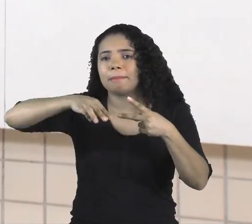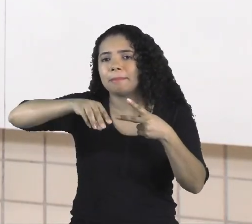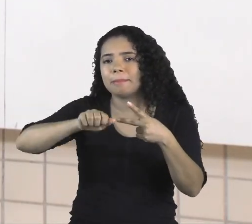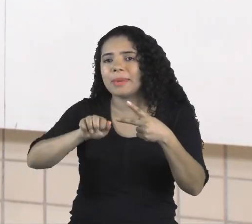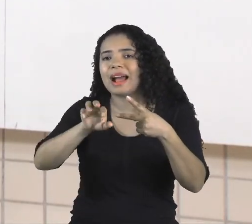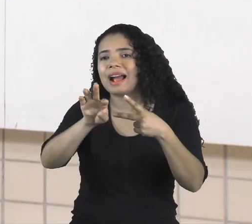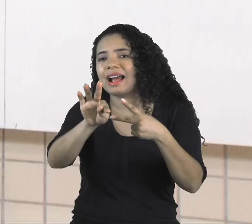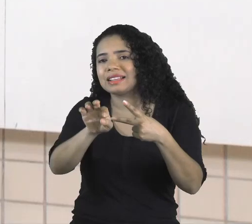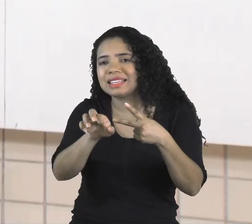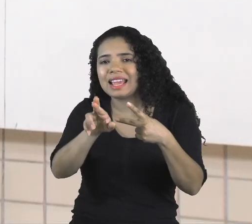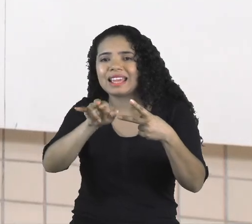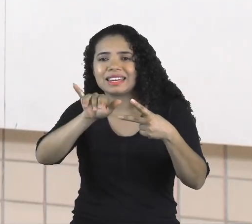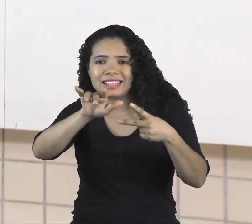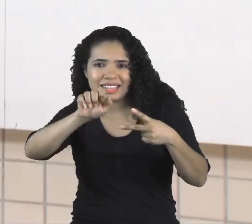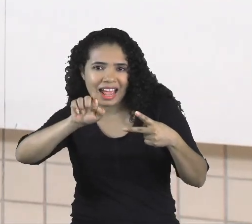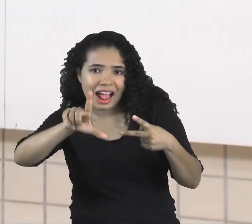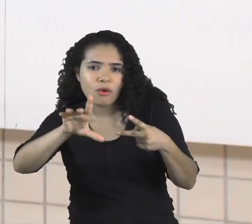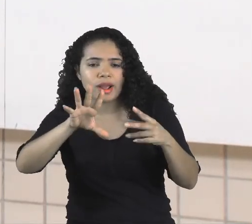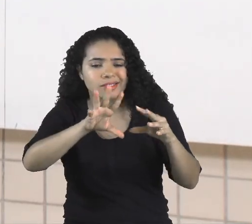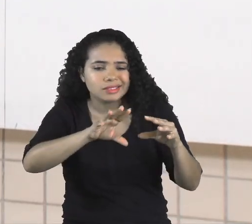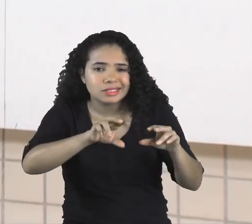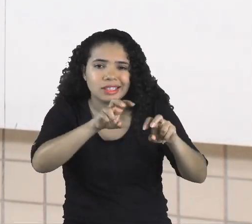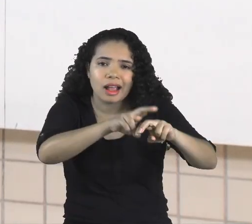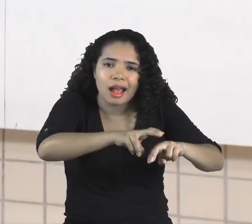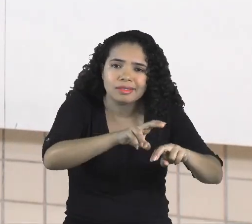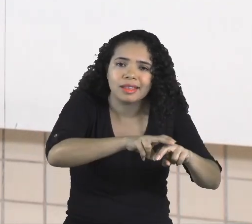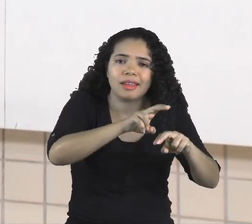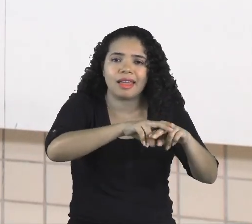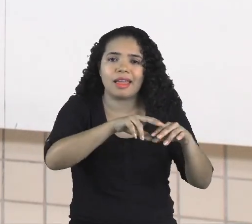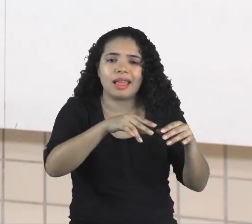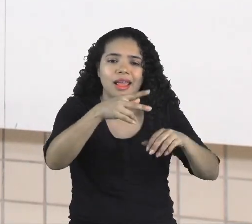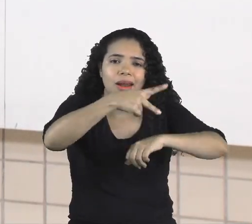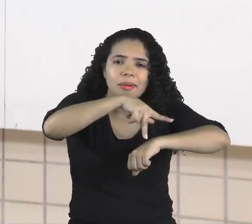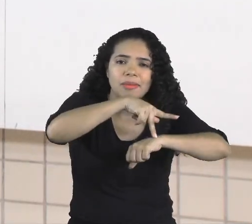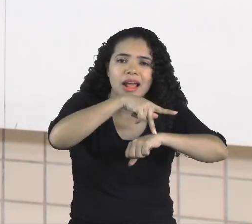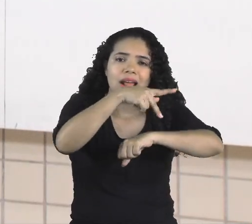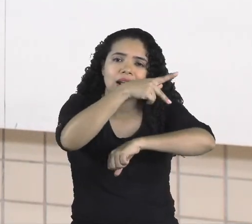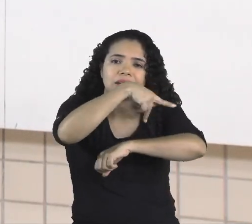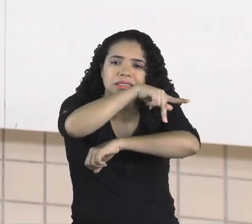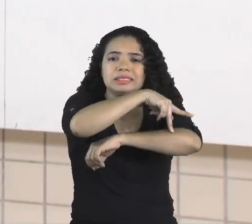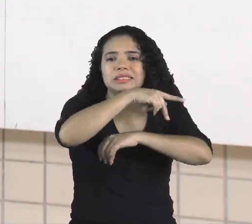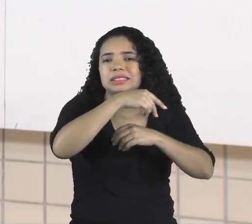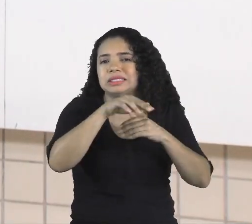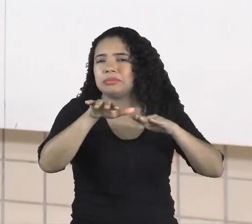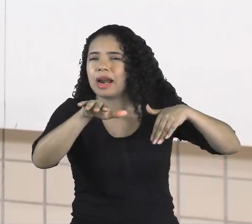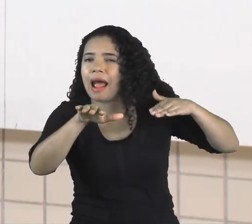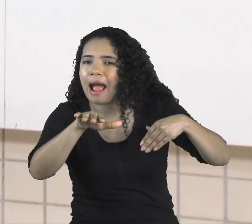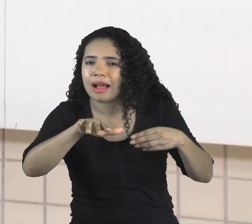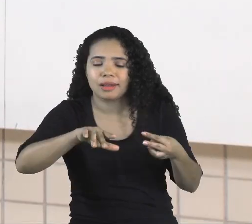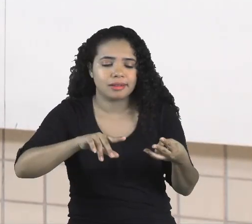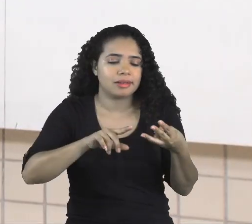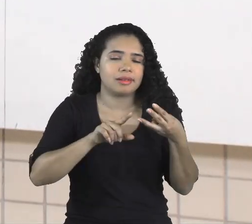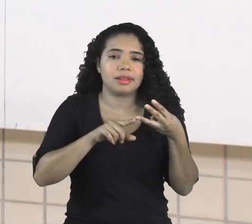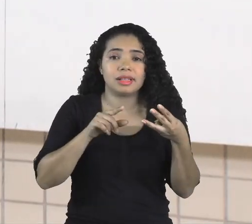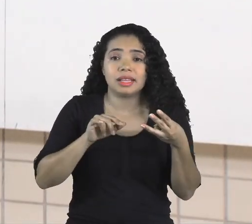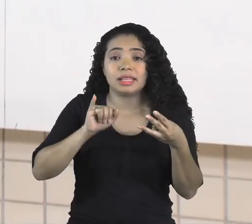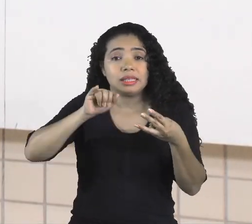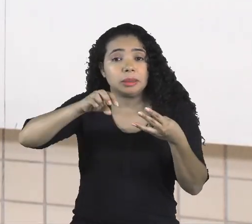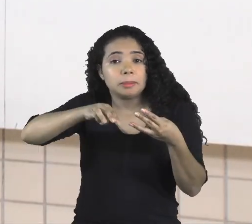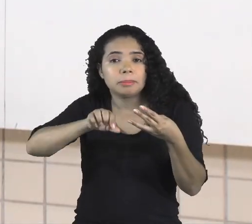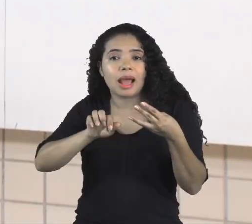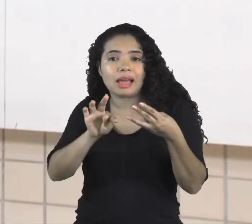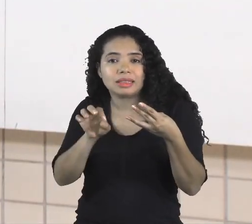Museus, praças, parquinhos e conservação da cidade, patrimônio material. Patrimônio